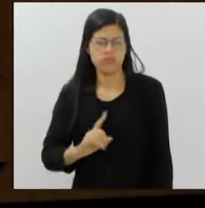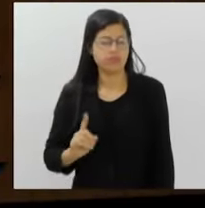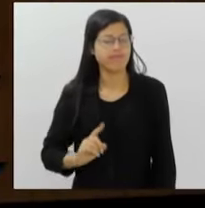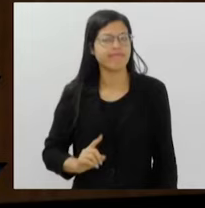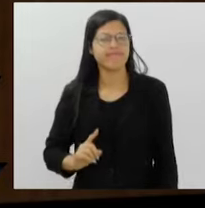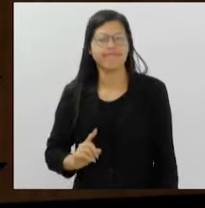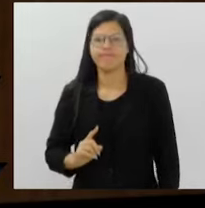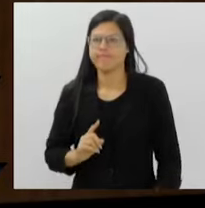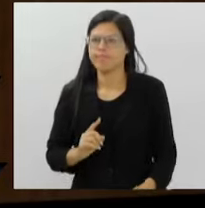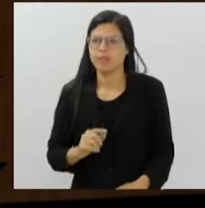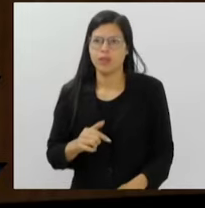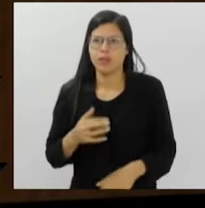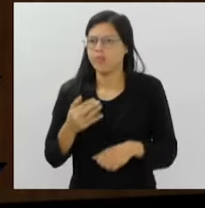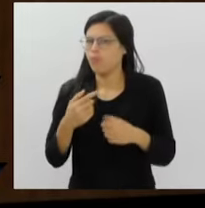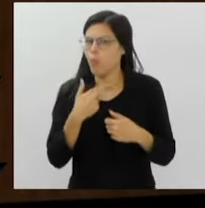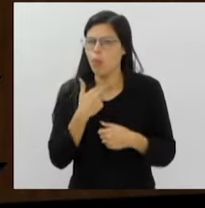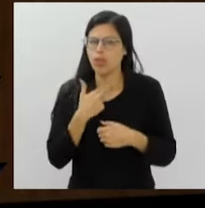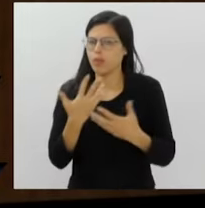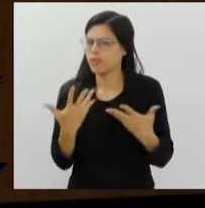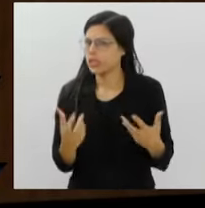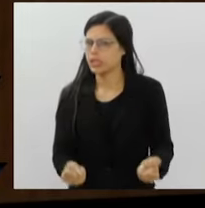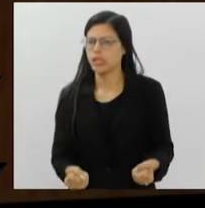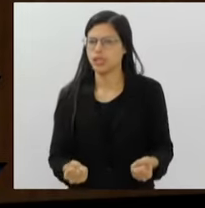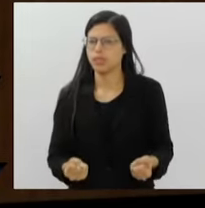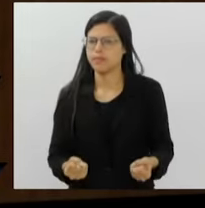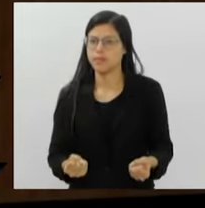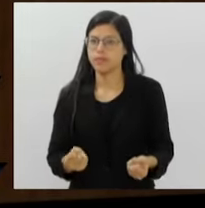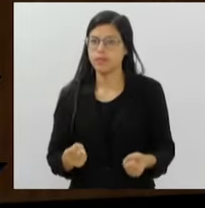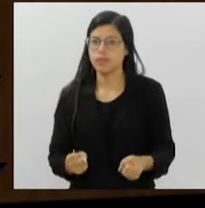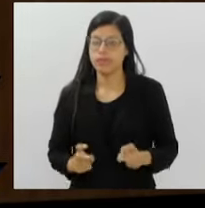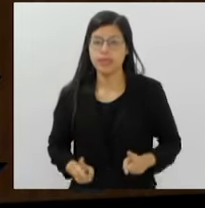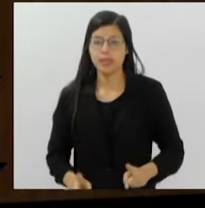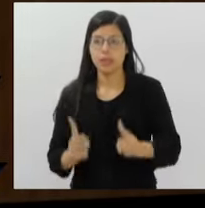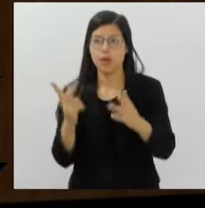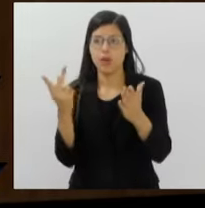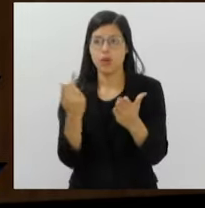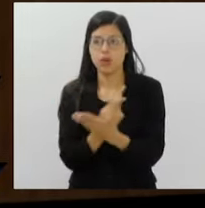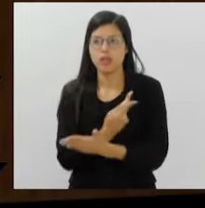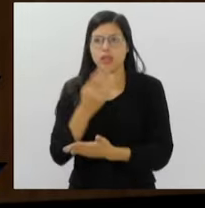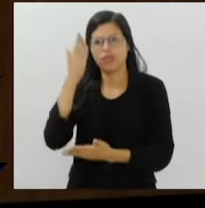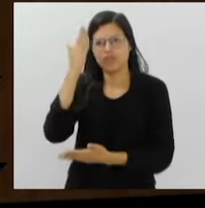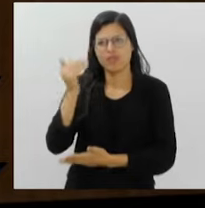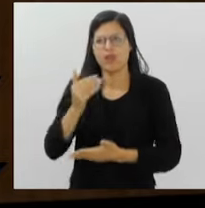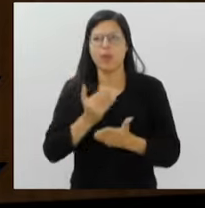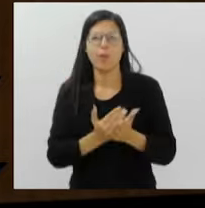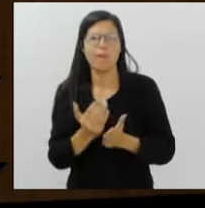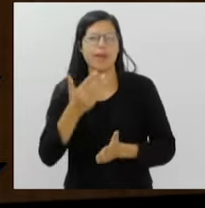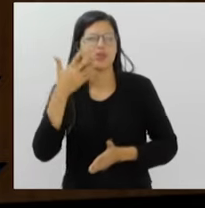mais, não é possível. Toda vez que acontece, eu sei que começam os discursos, mas não